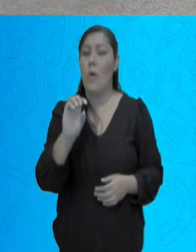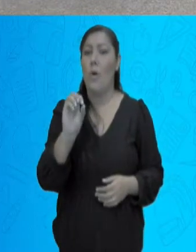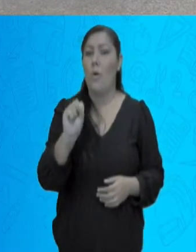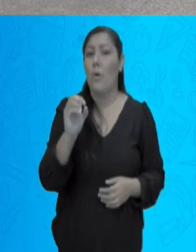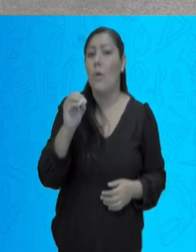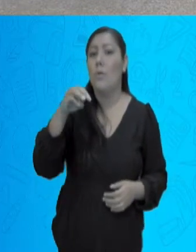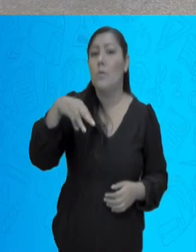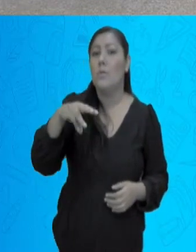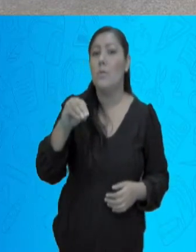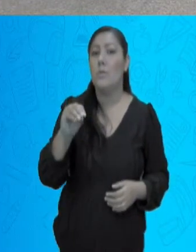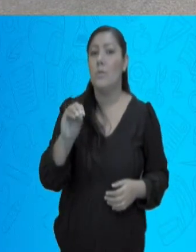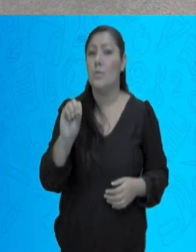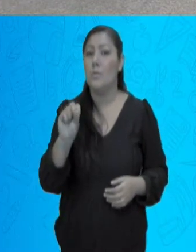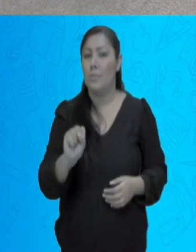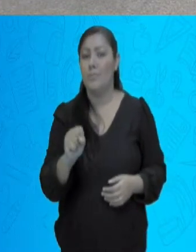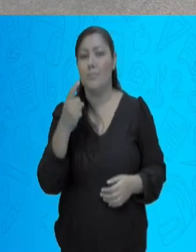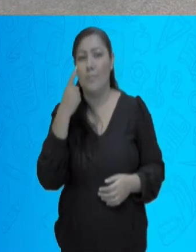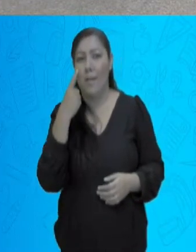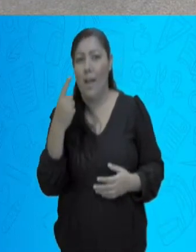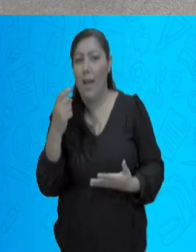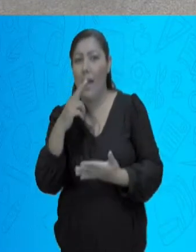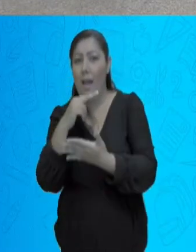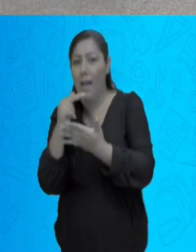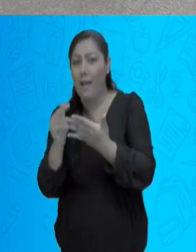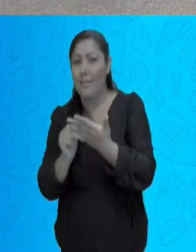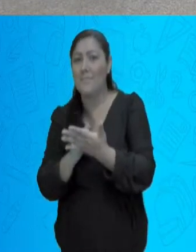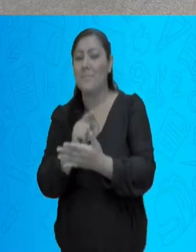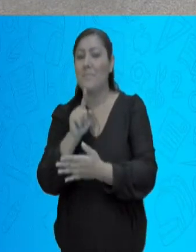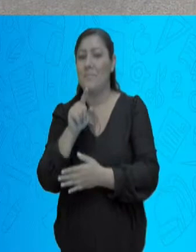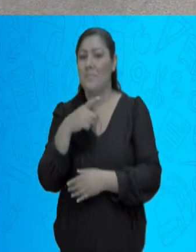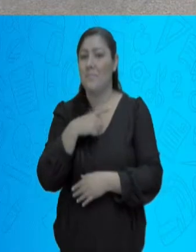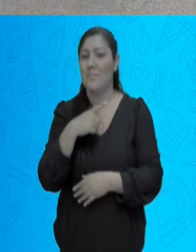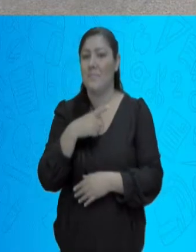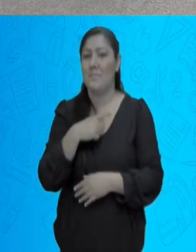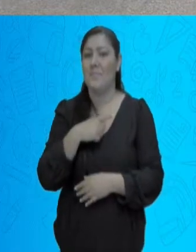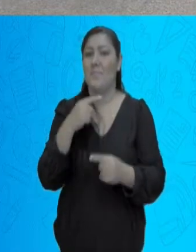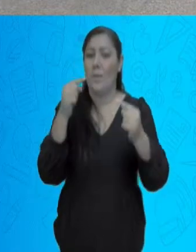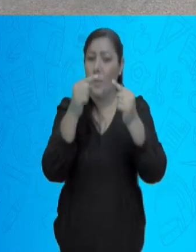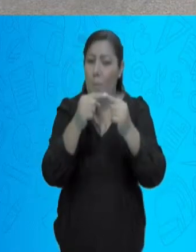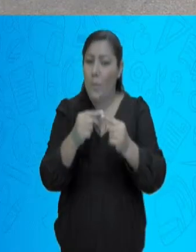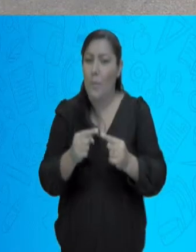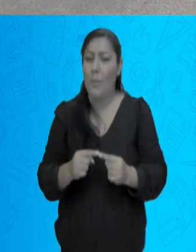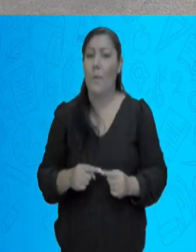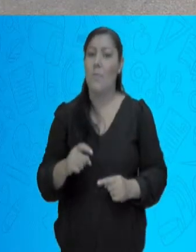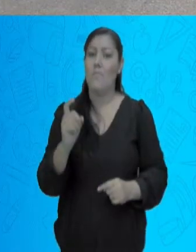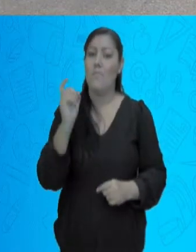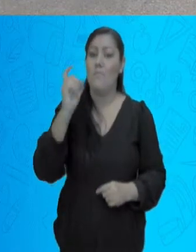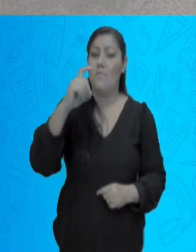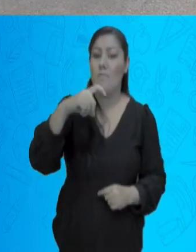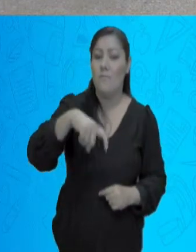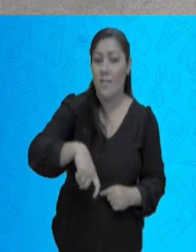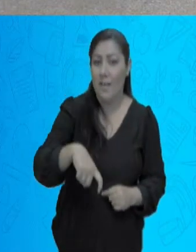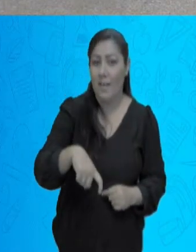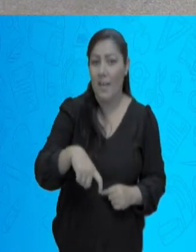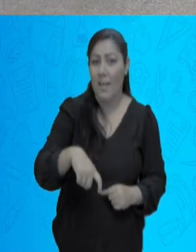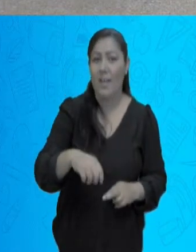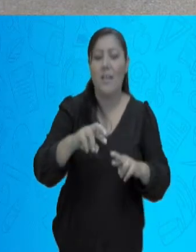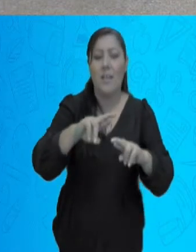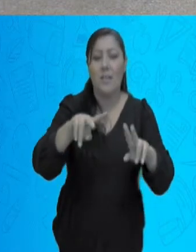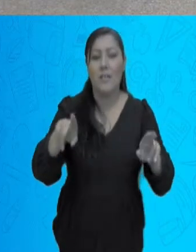Conjugação do verbo ser em diferentes pessoas. E o radical?